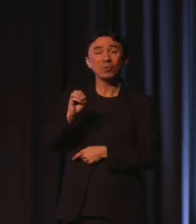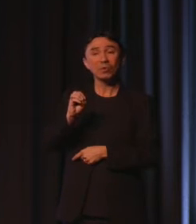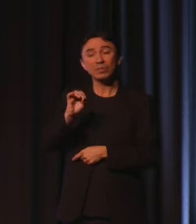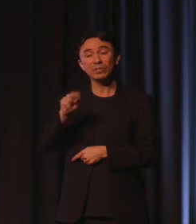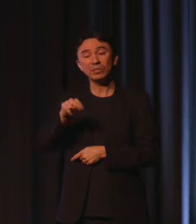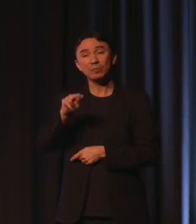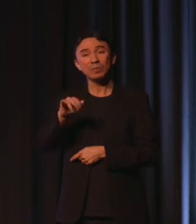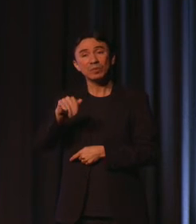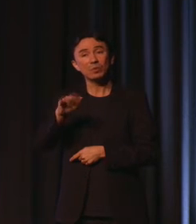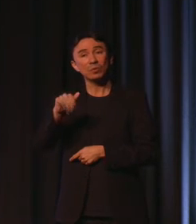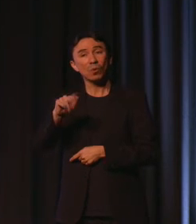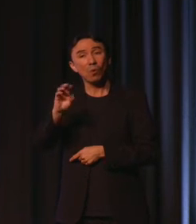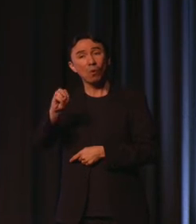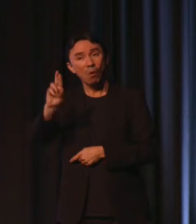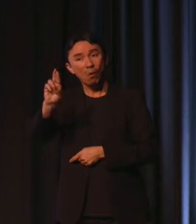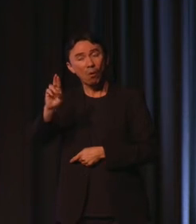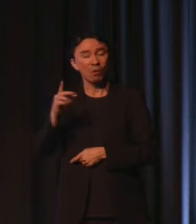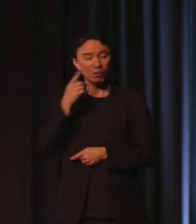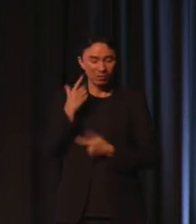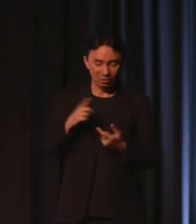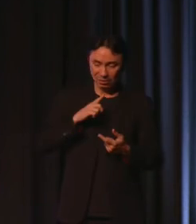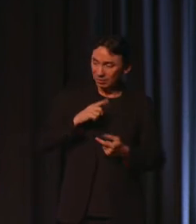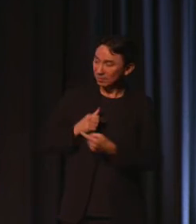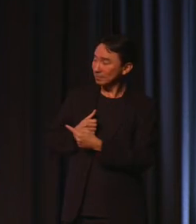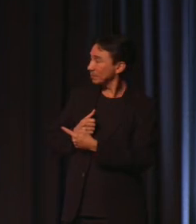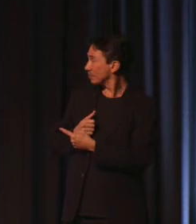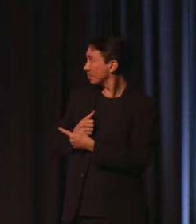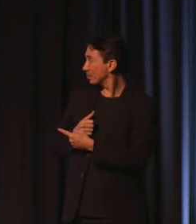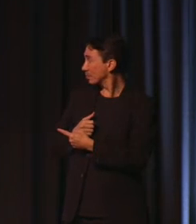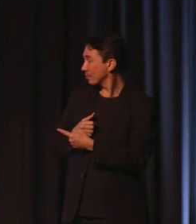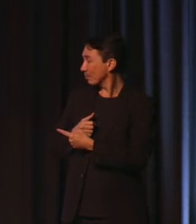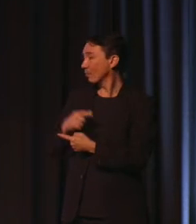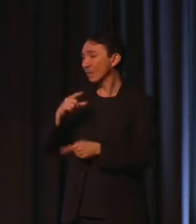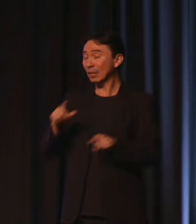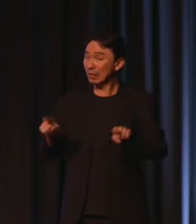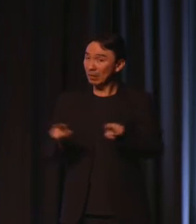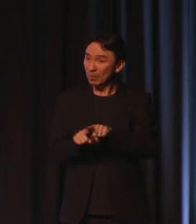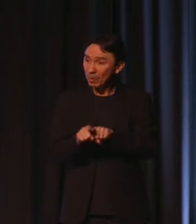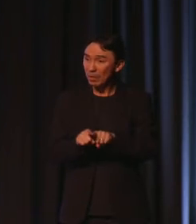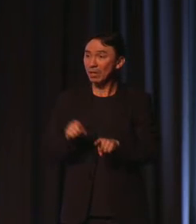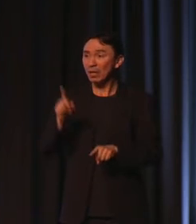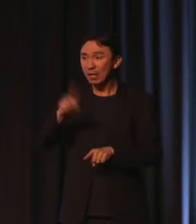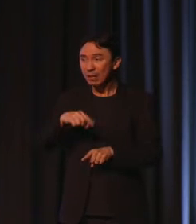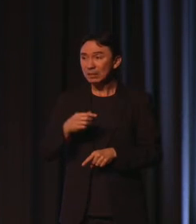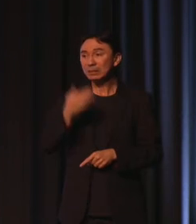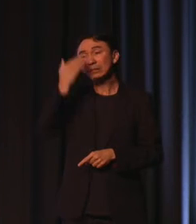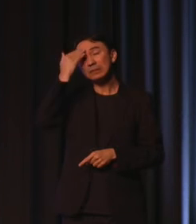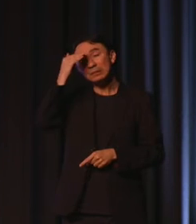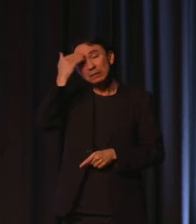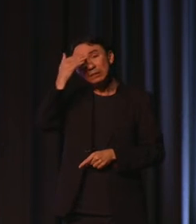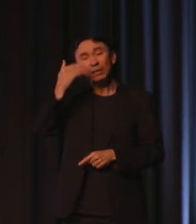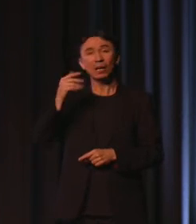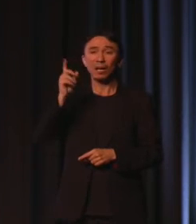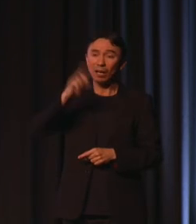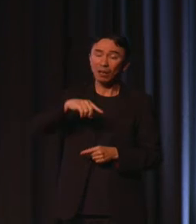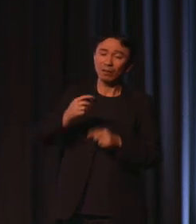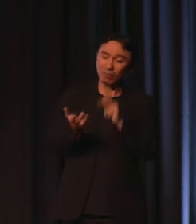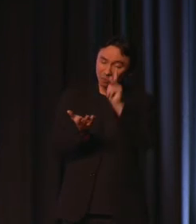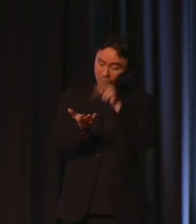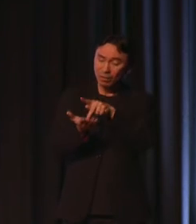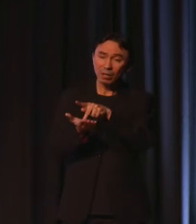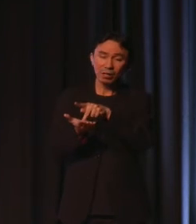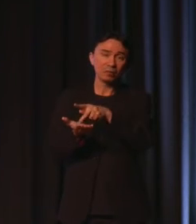mesmo processo de comportamento, né? Então é só para entender que, na realidade, é uma realidade algum tipo de ação, seja ela o uso